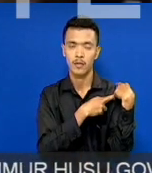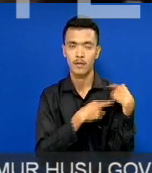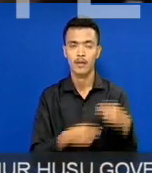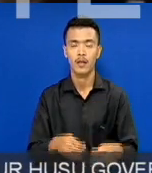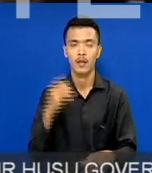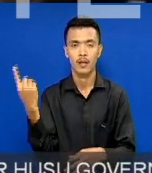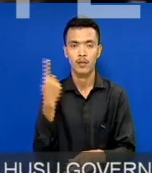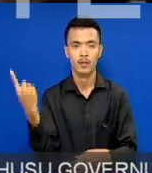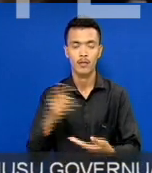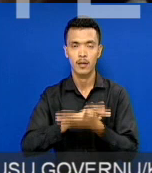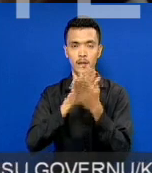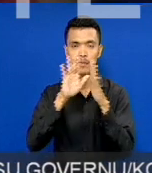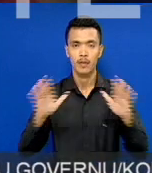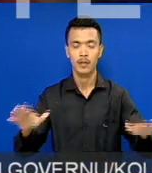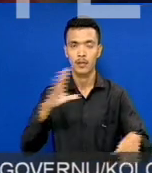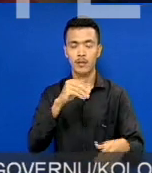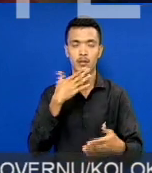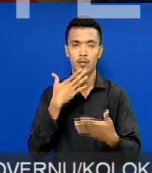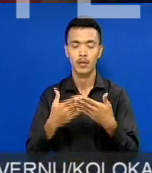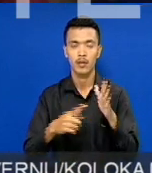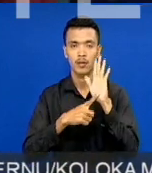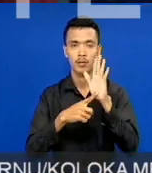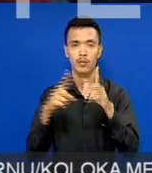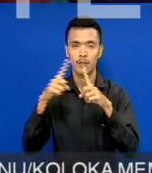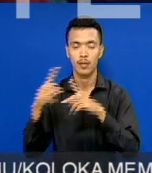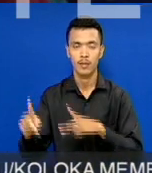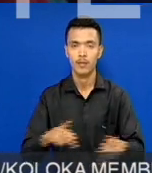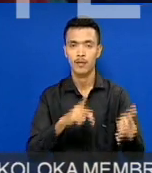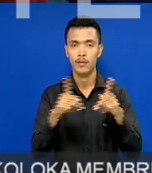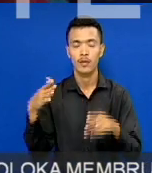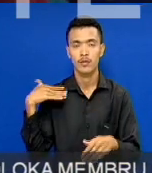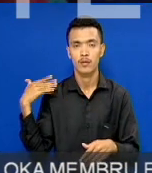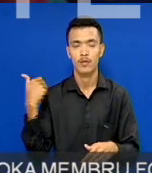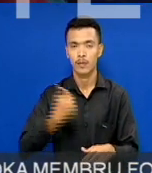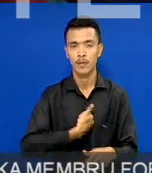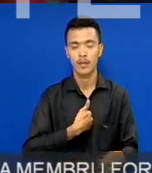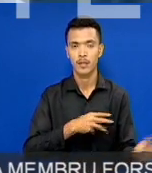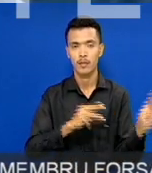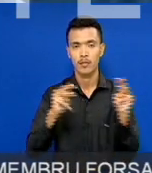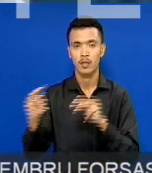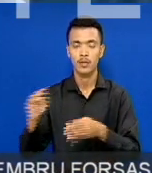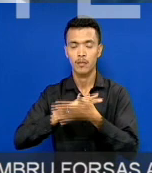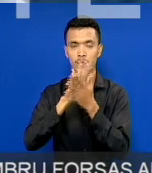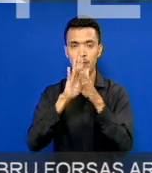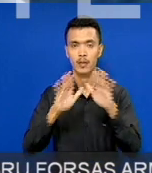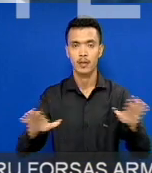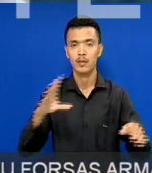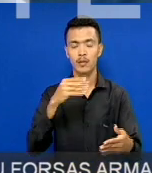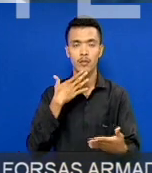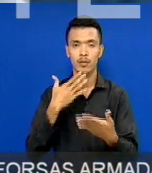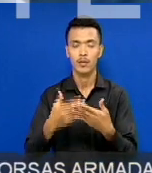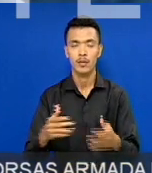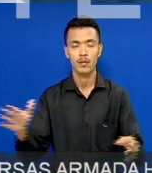atu mantém paz no estabilidade. Hatudu ba publiku katak, joven mak autor ba mudança paz no unidade. Hodi hakono